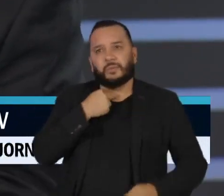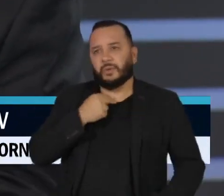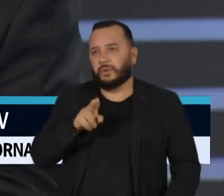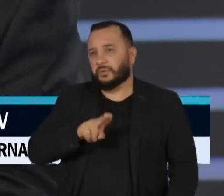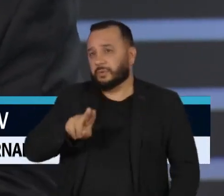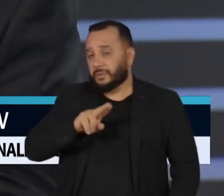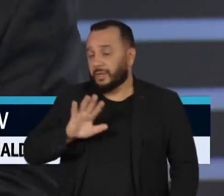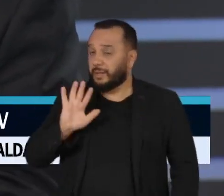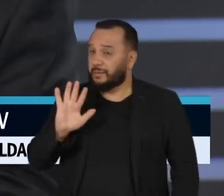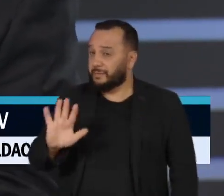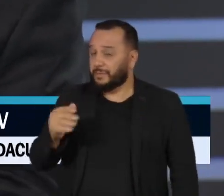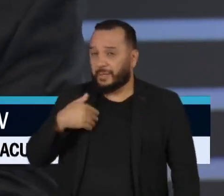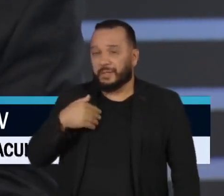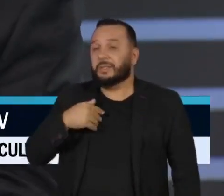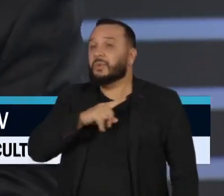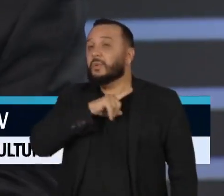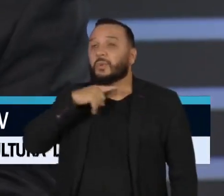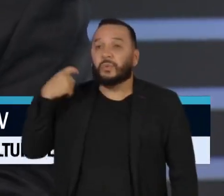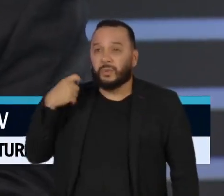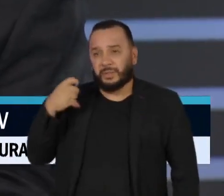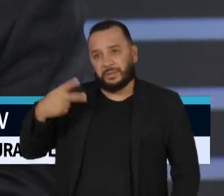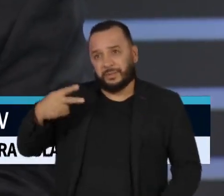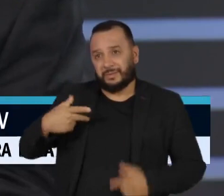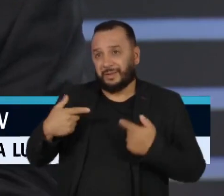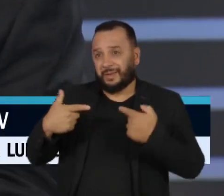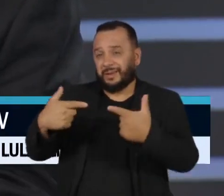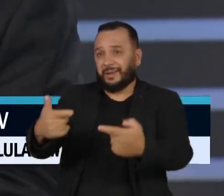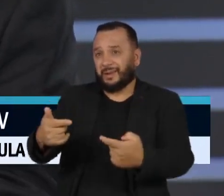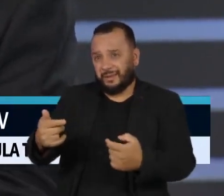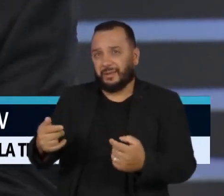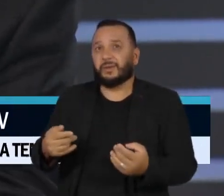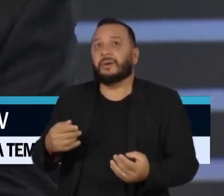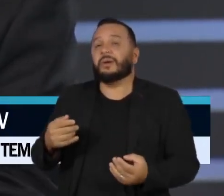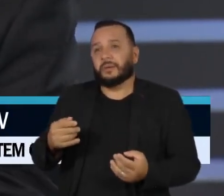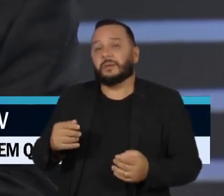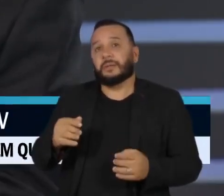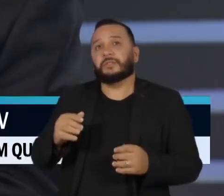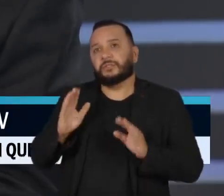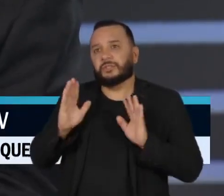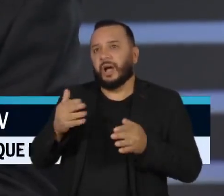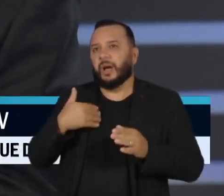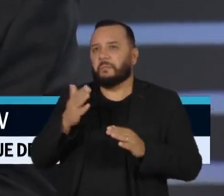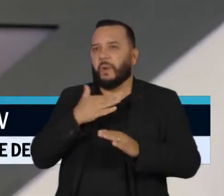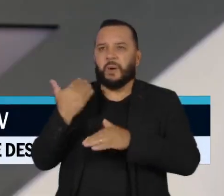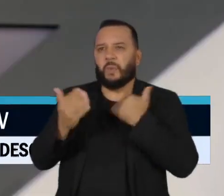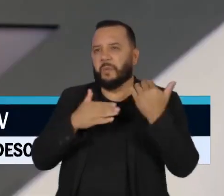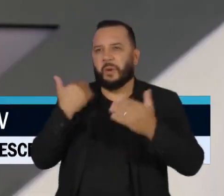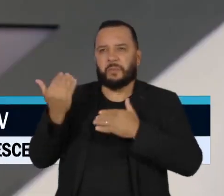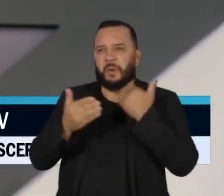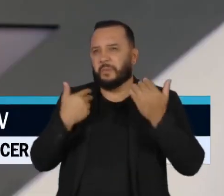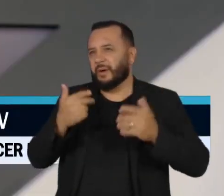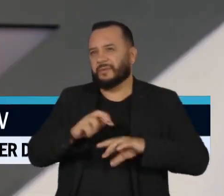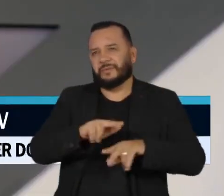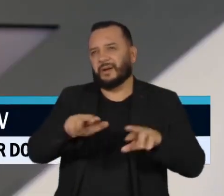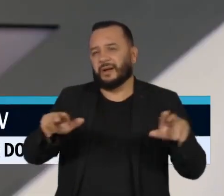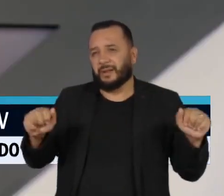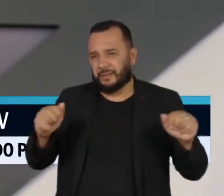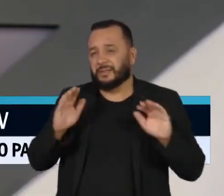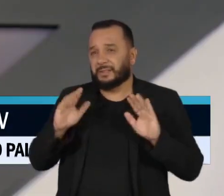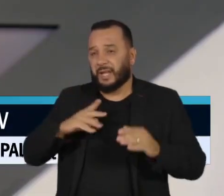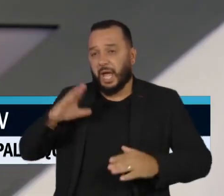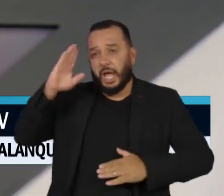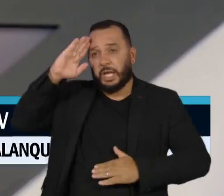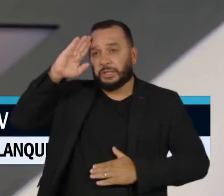O grande exército vermelho o grande segredo do grande exército vermelho que podia morrer muita gente muita gente né